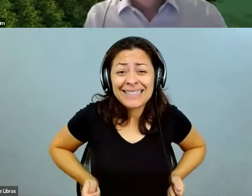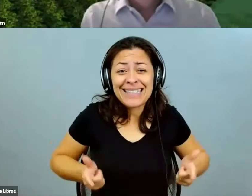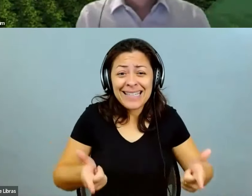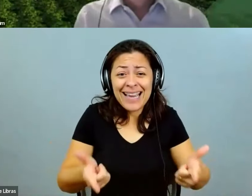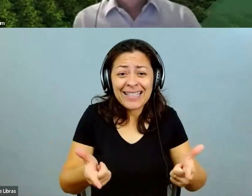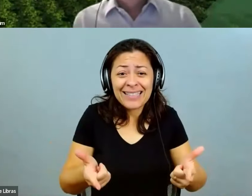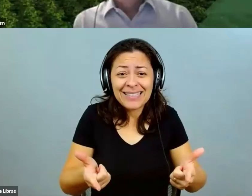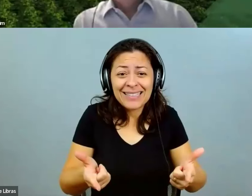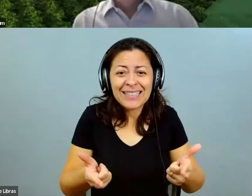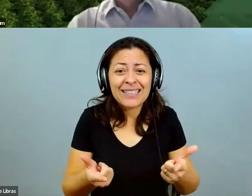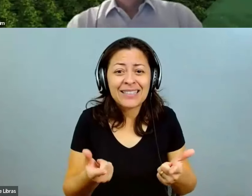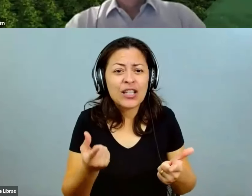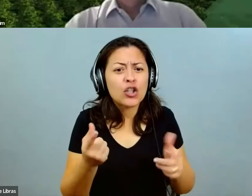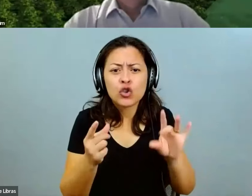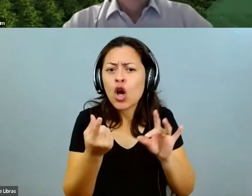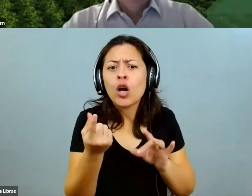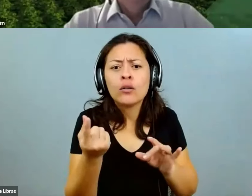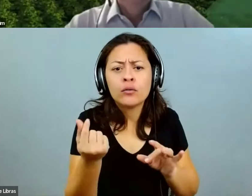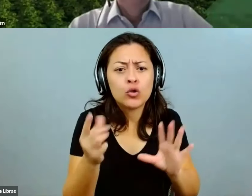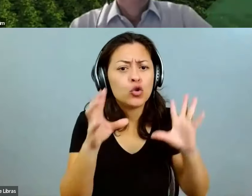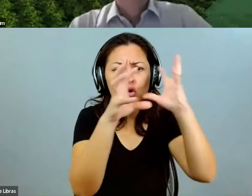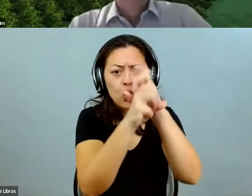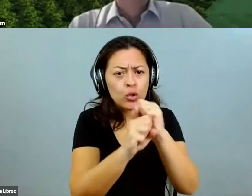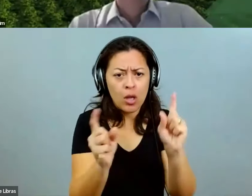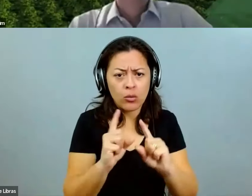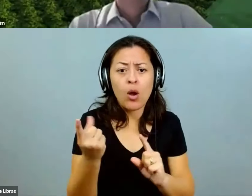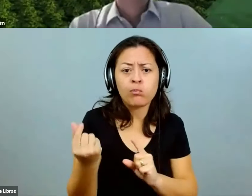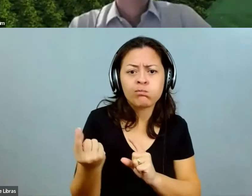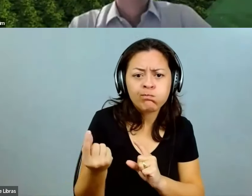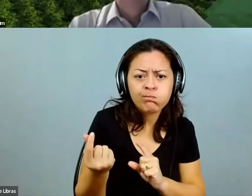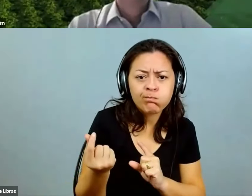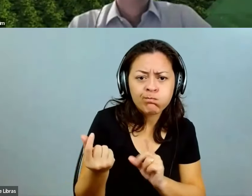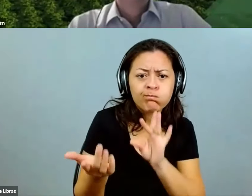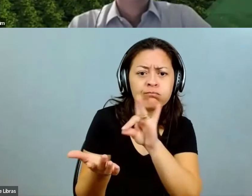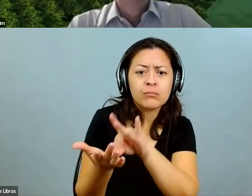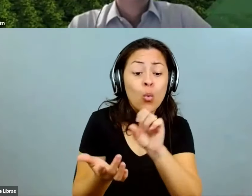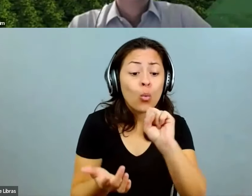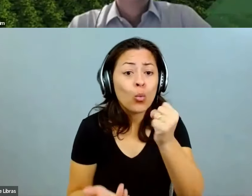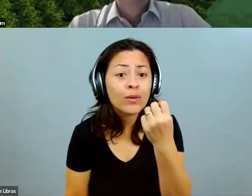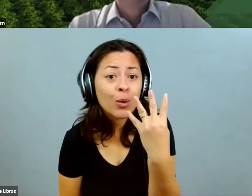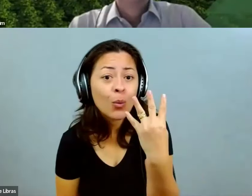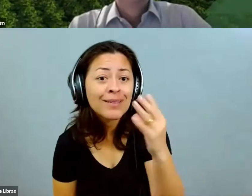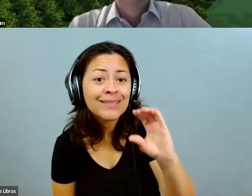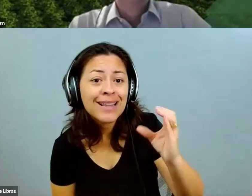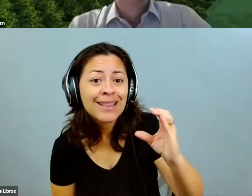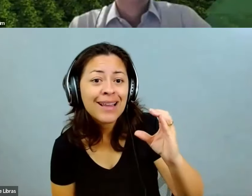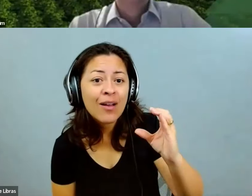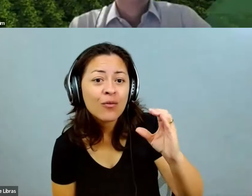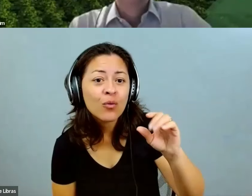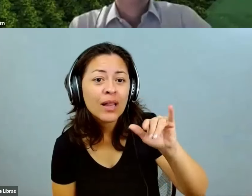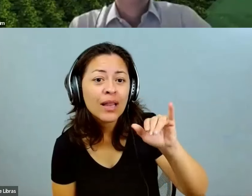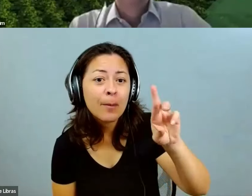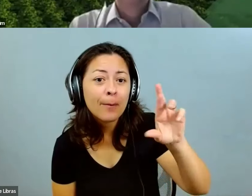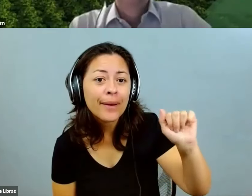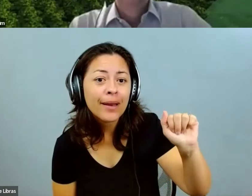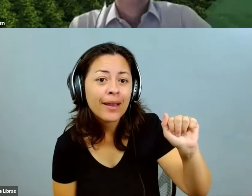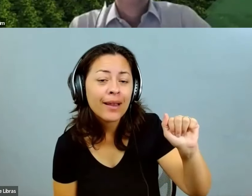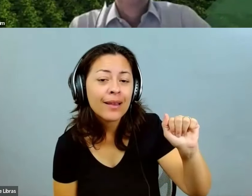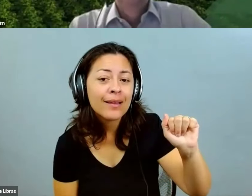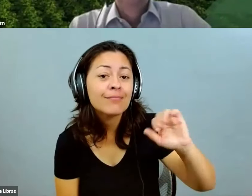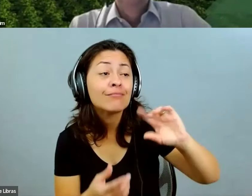custo Cash só o custo cash não o custo total o custo Cash tá 80 4 centavos por libra o custa nos Estados